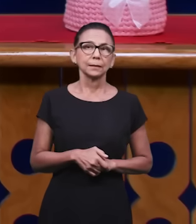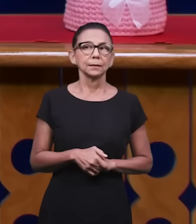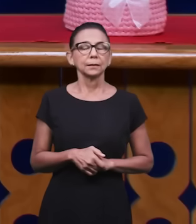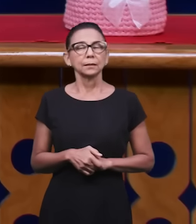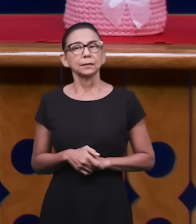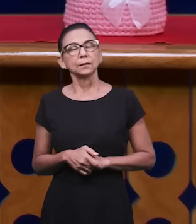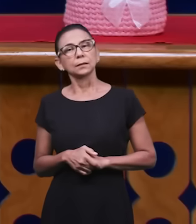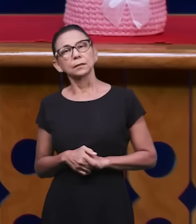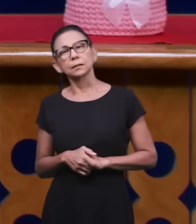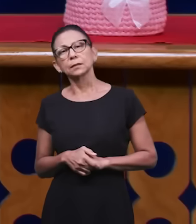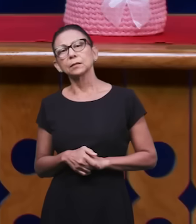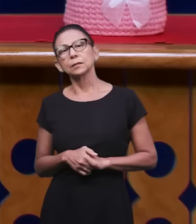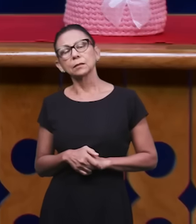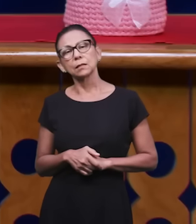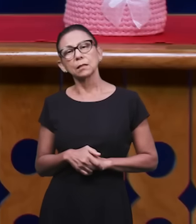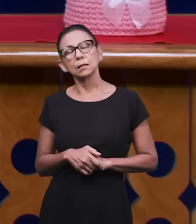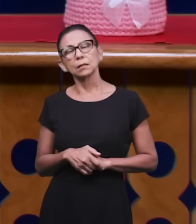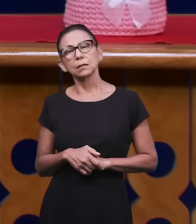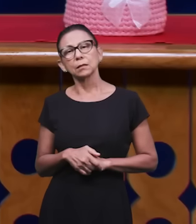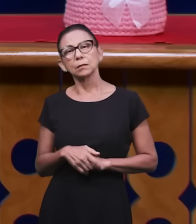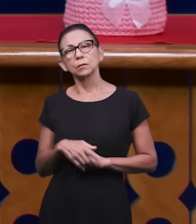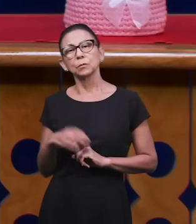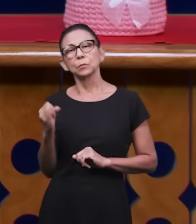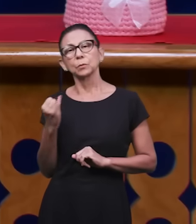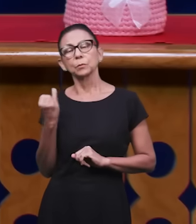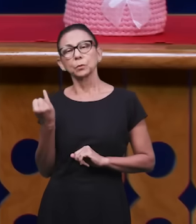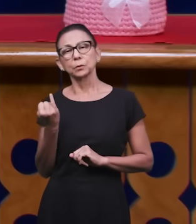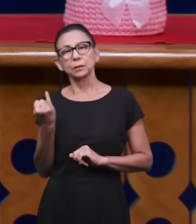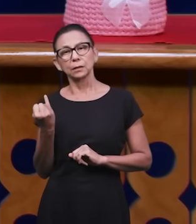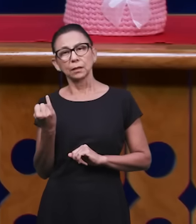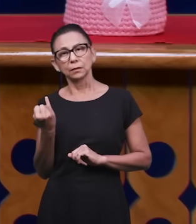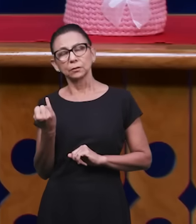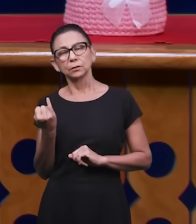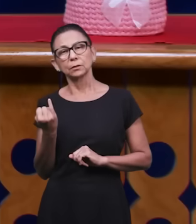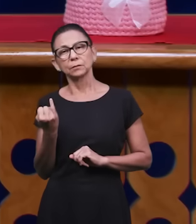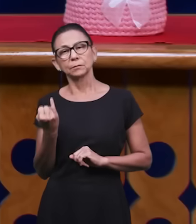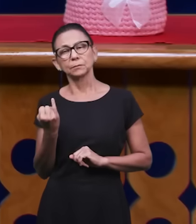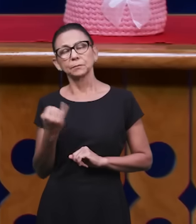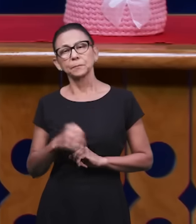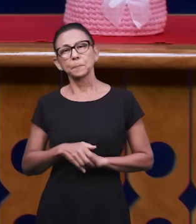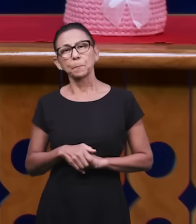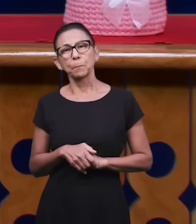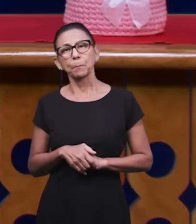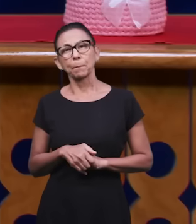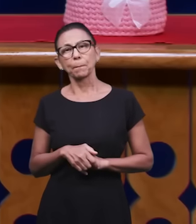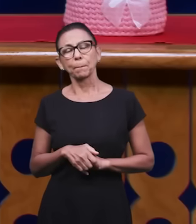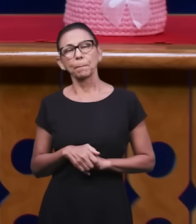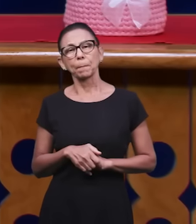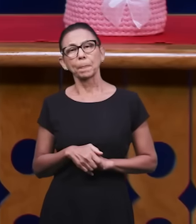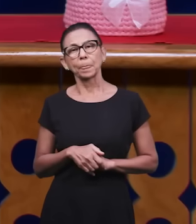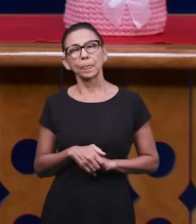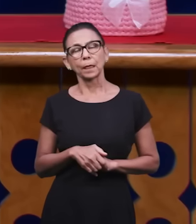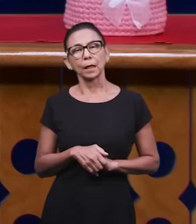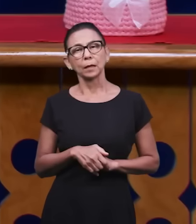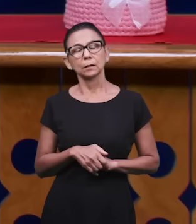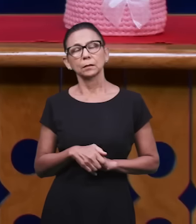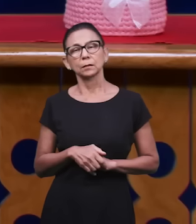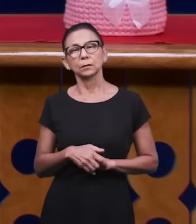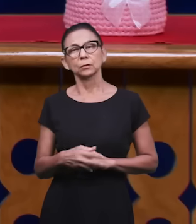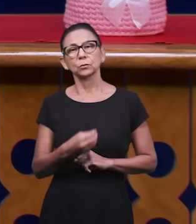um e também da igreja. E nós, quando lemos esse versículo, que é um